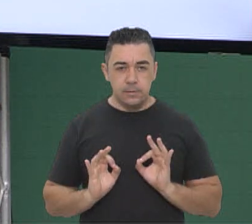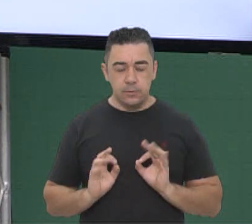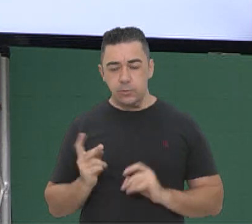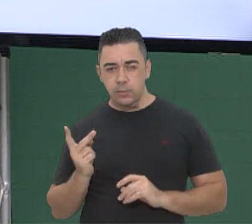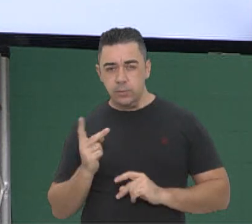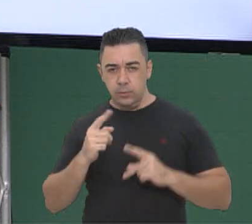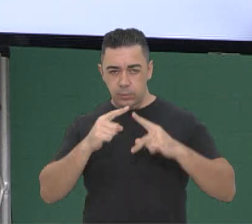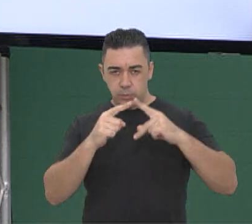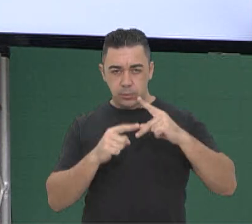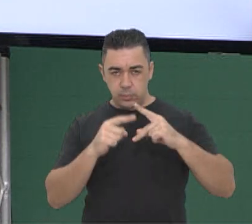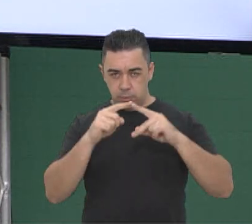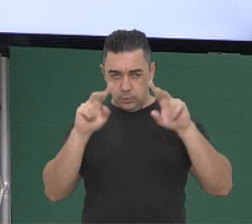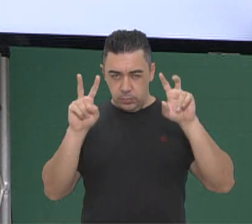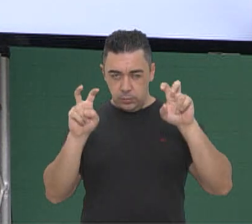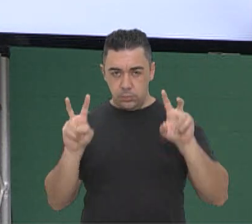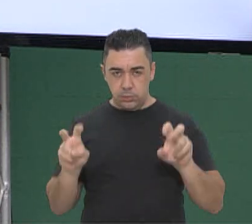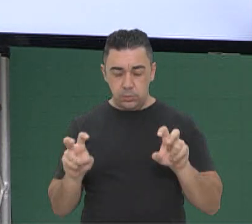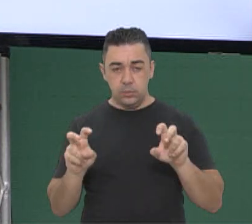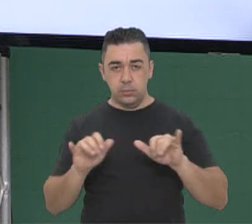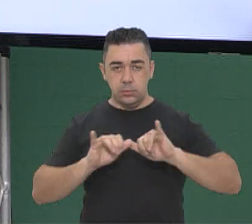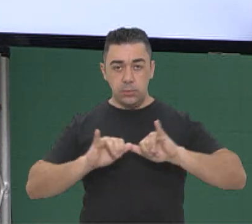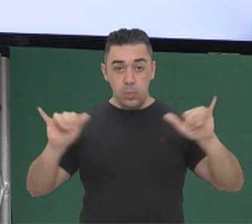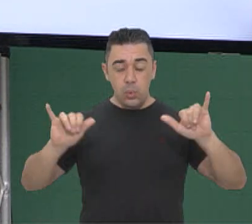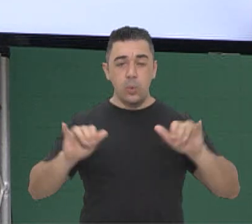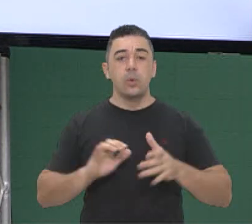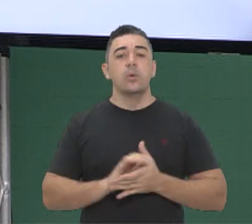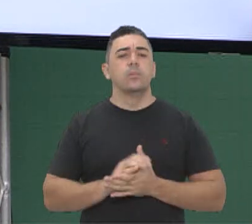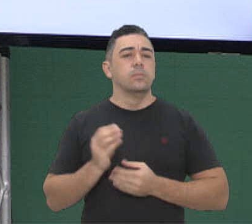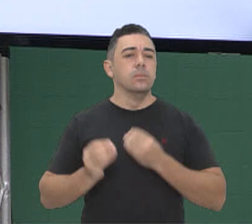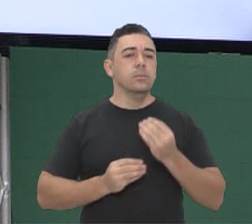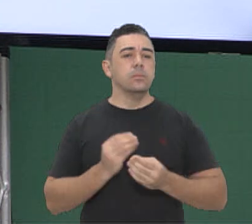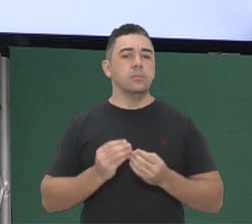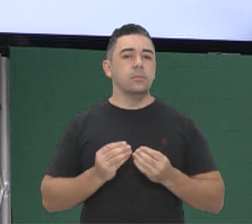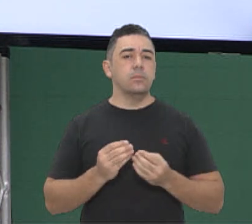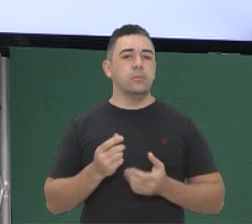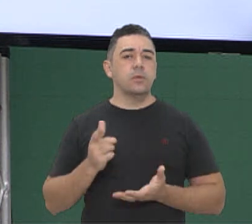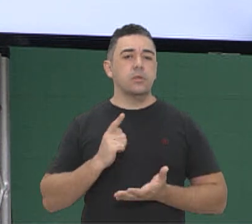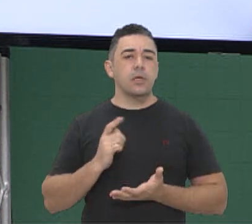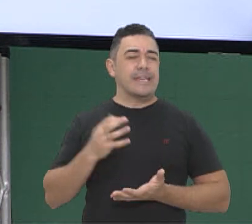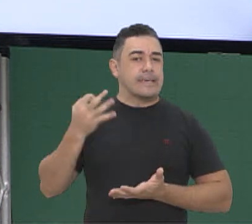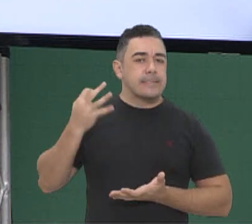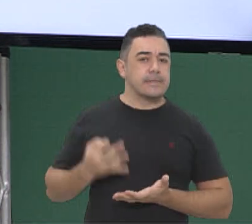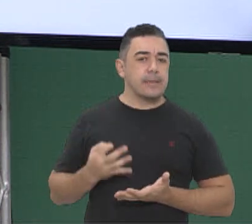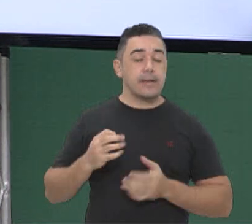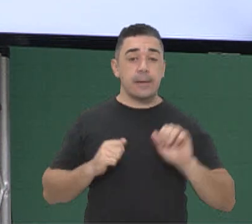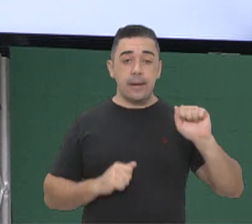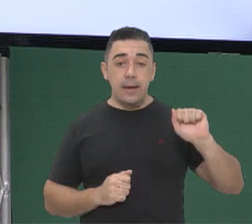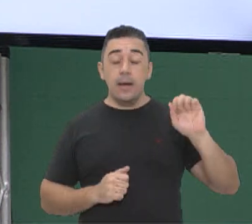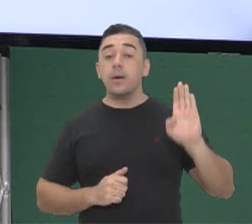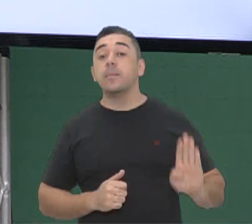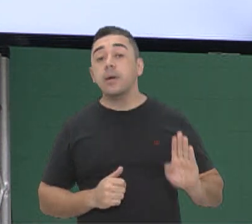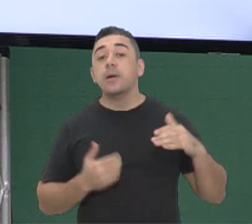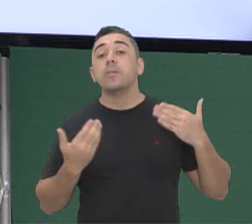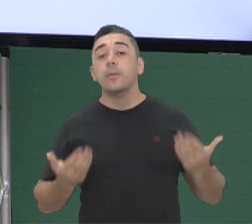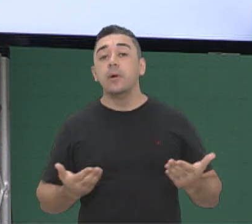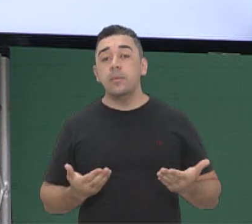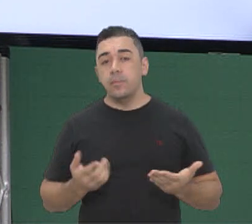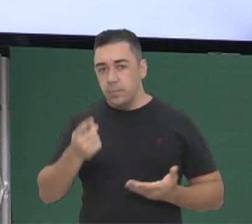esses dois titulares, essas duas manchetes, como é que nós vamos ter aqui a correta, letra A ou letra B?